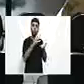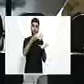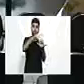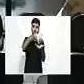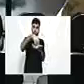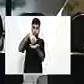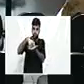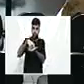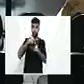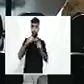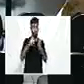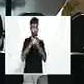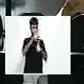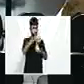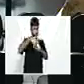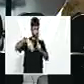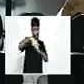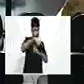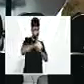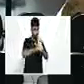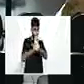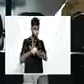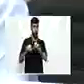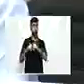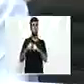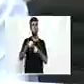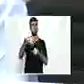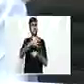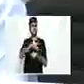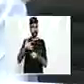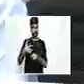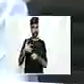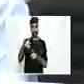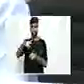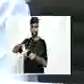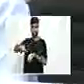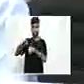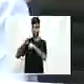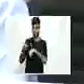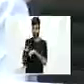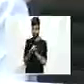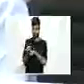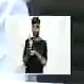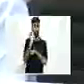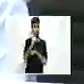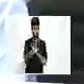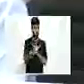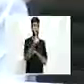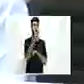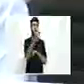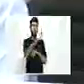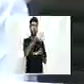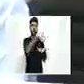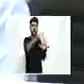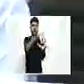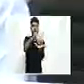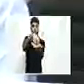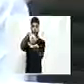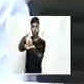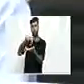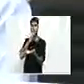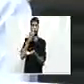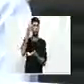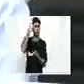só da Assistência Social da saúde e da educação o restante das entidades